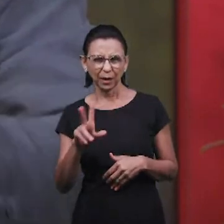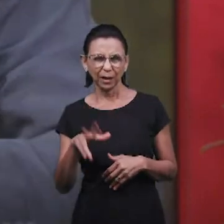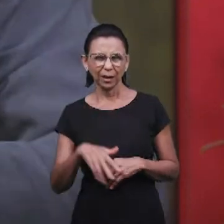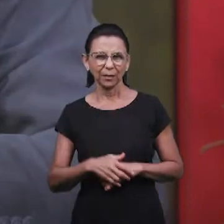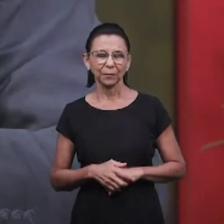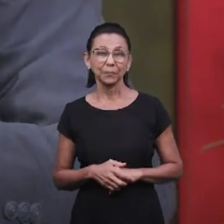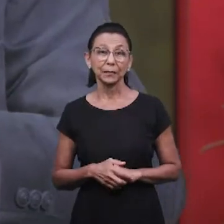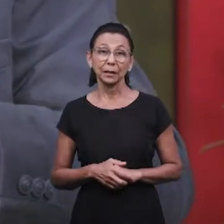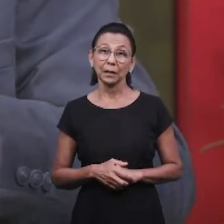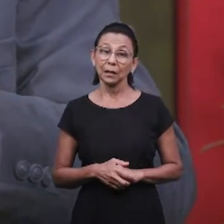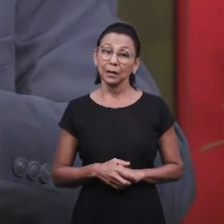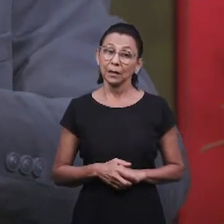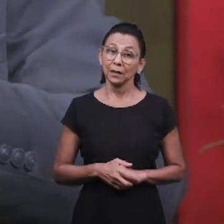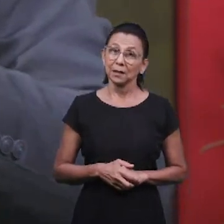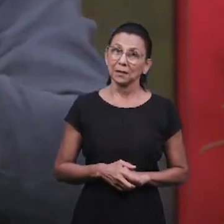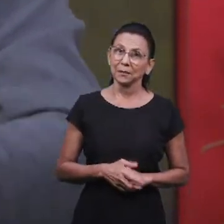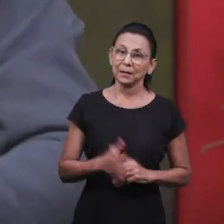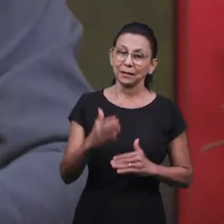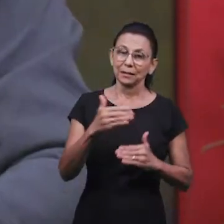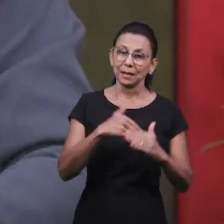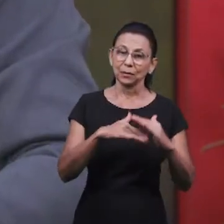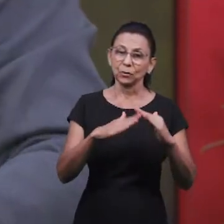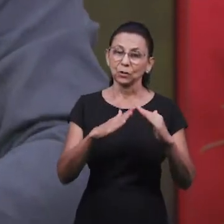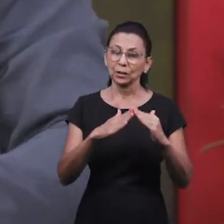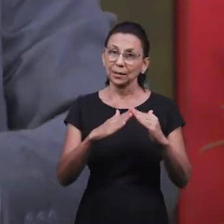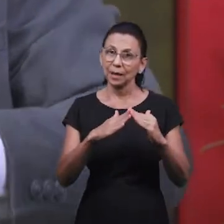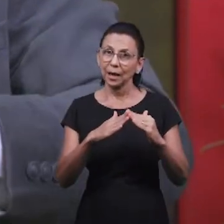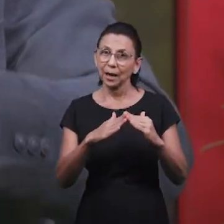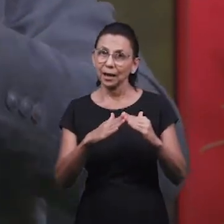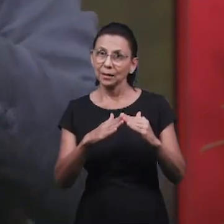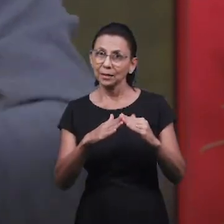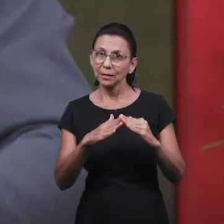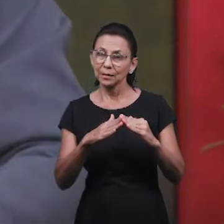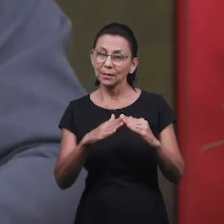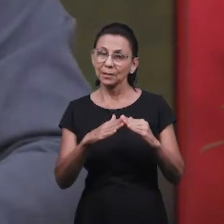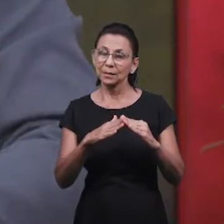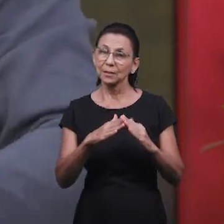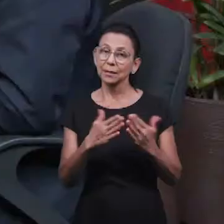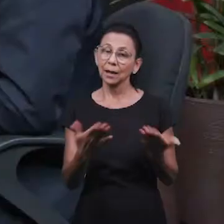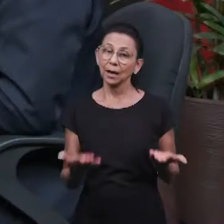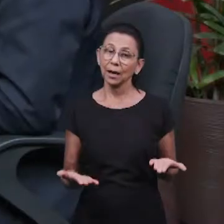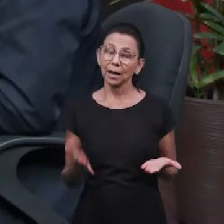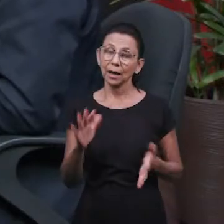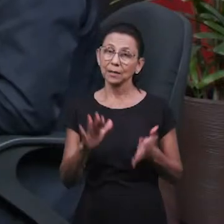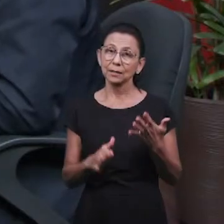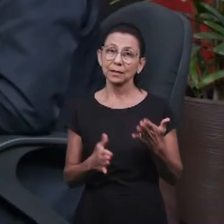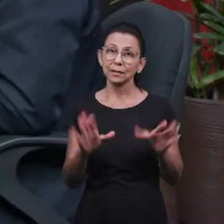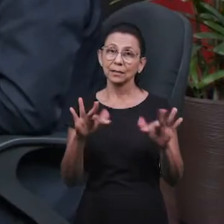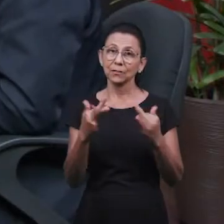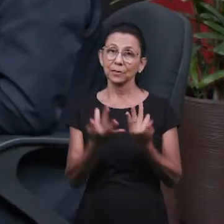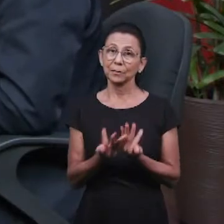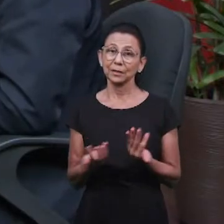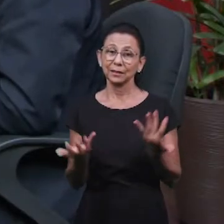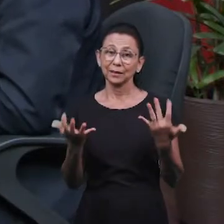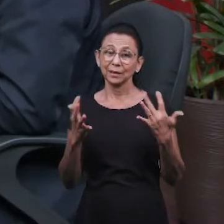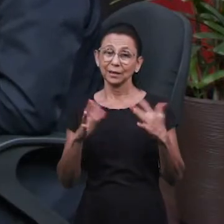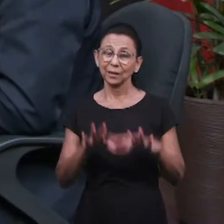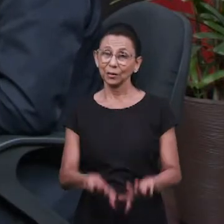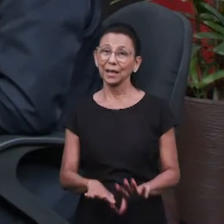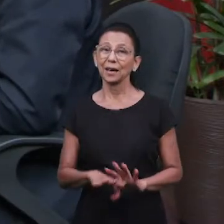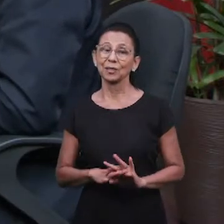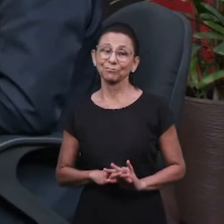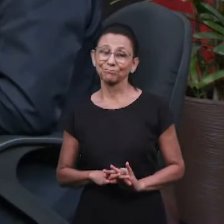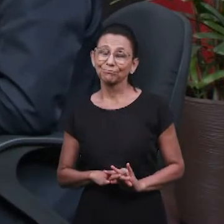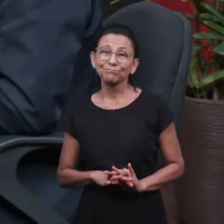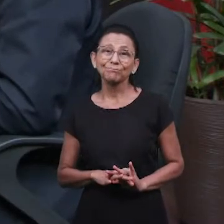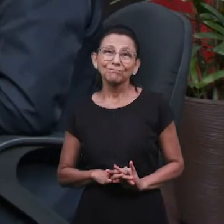filhos autistas e que ou não sabe, ou não quer saber, ou não quer aceitar, ou enfim. Então a gente vai entrar